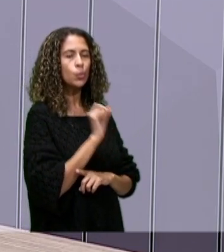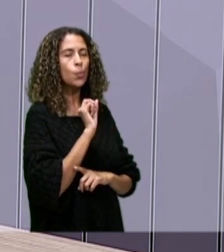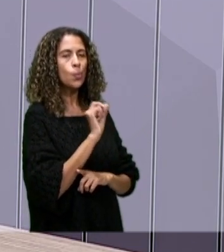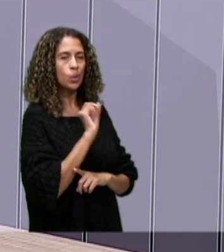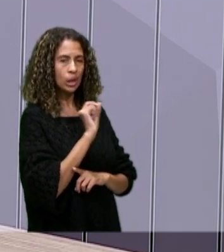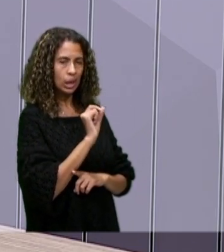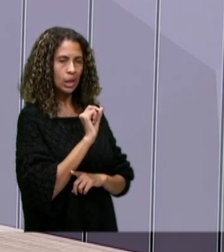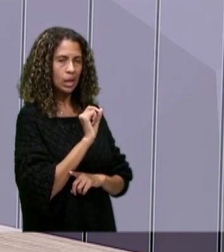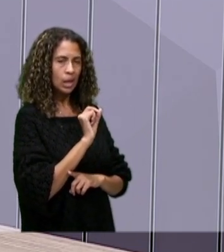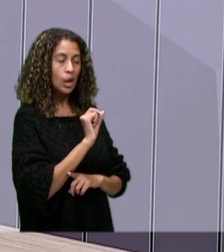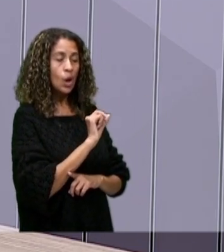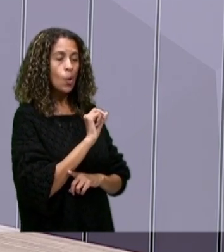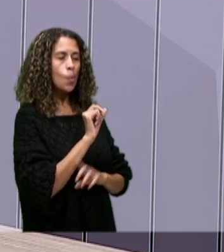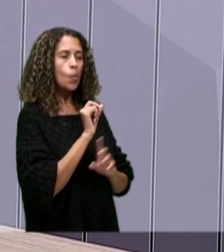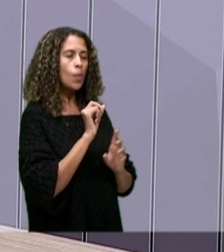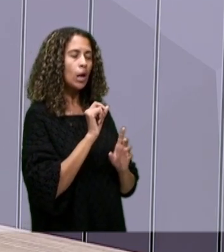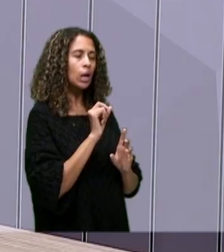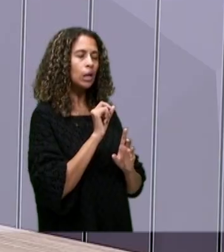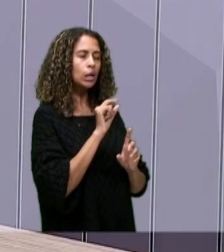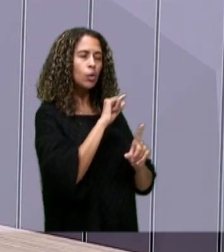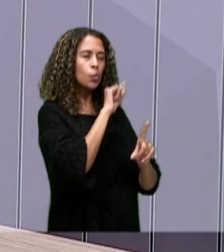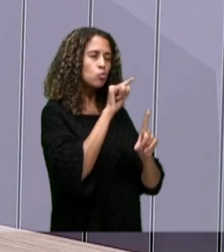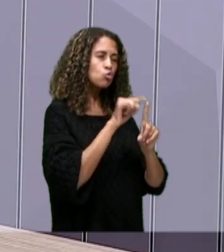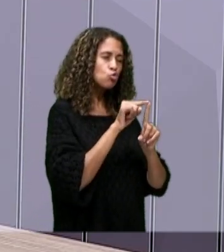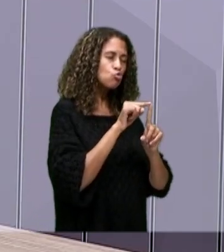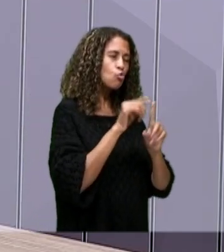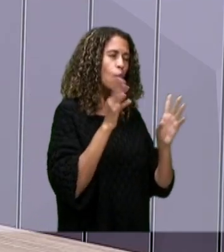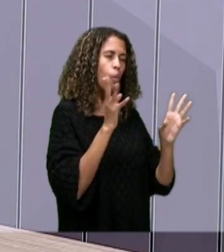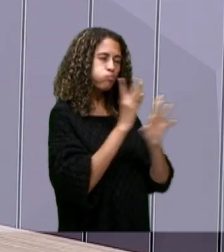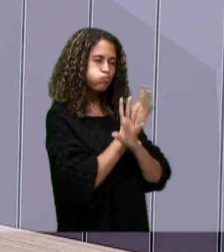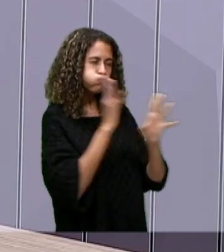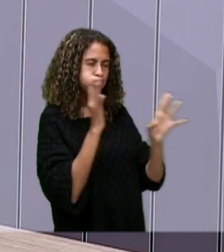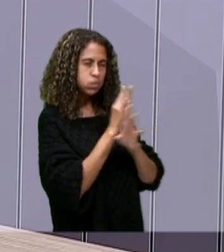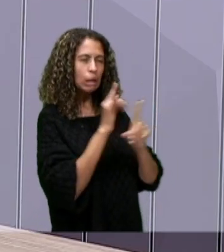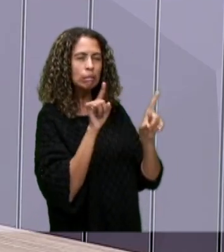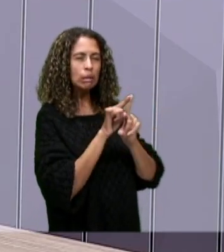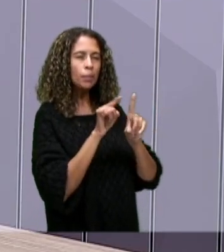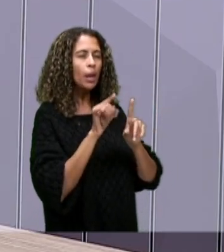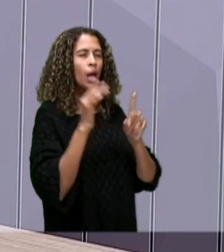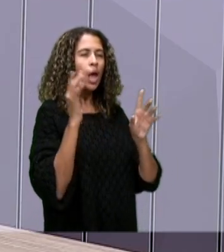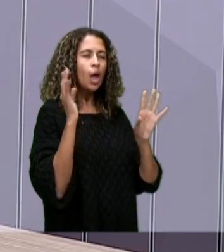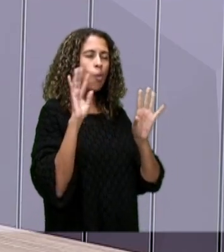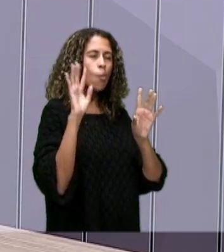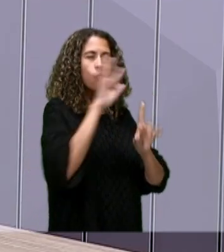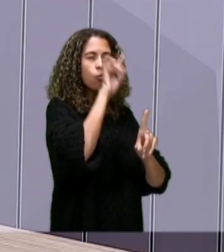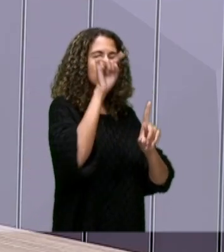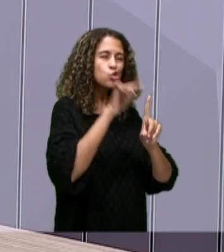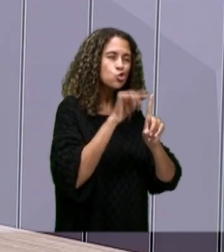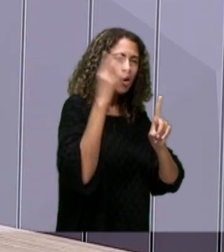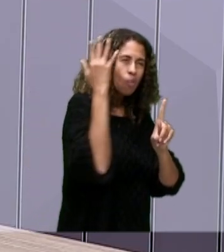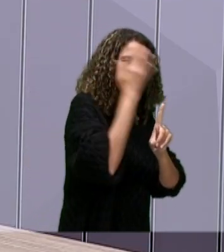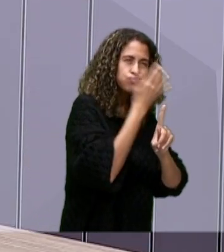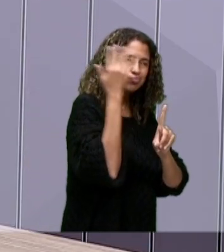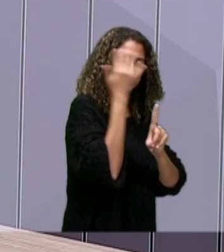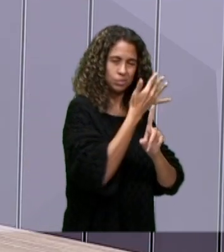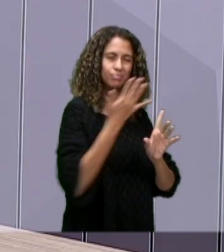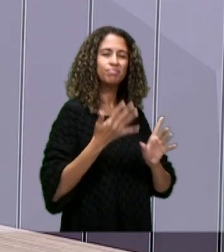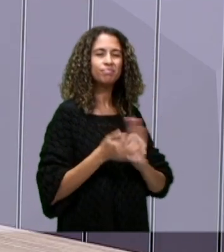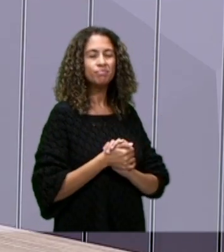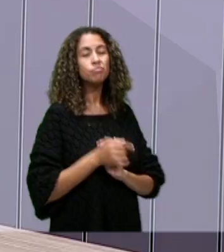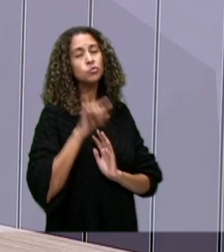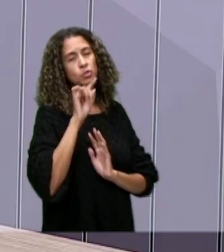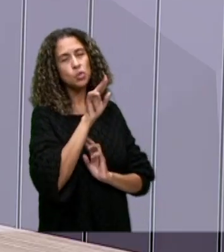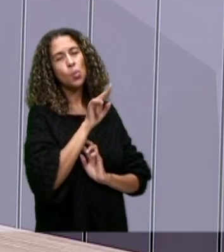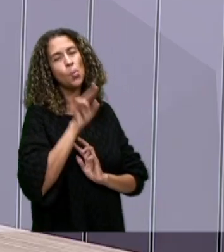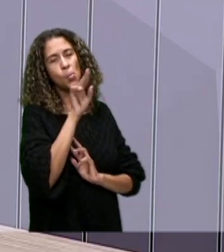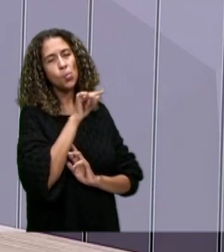distopia, ao mesmo tempo de utopia. Inclusive você falou, foi exatamente esse o termo que você usou